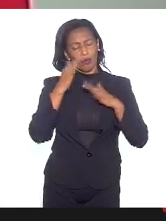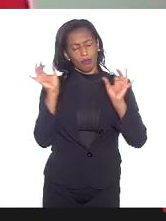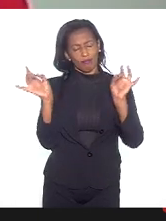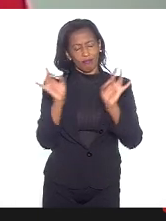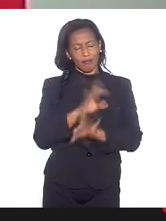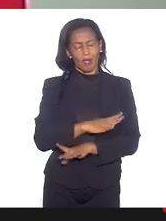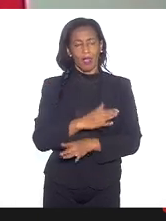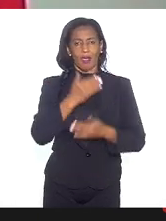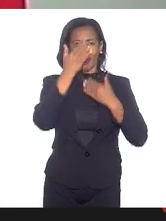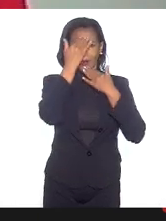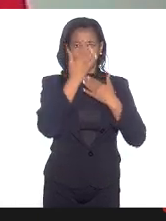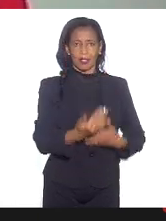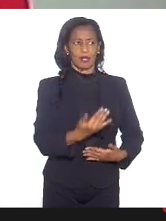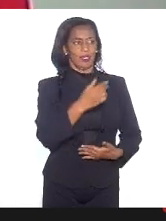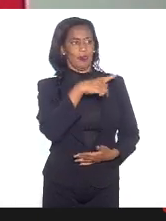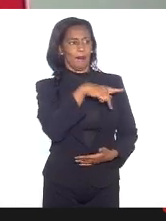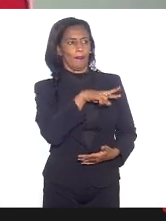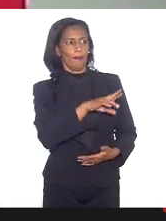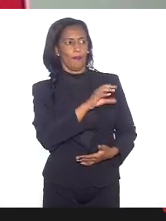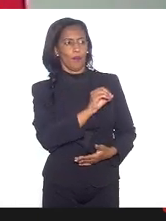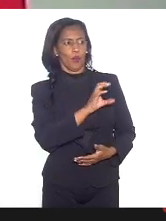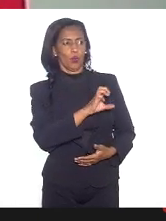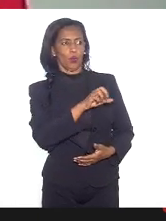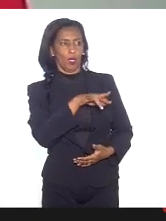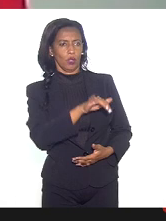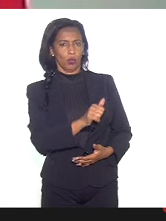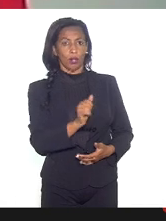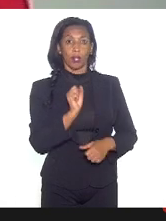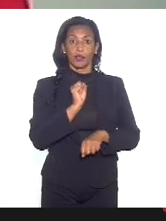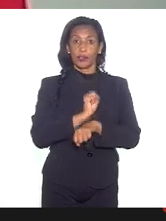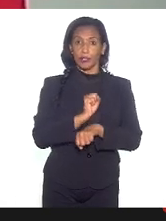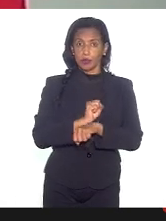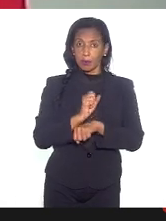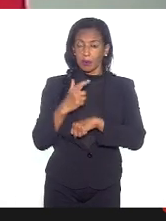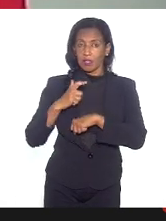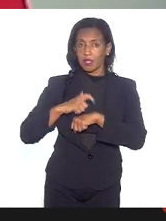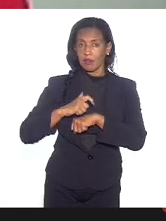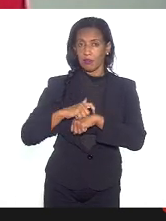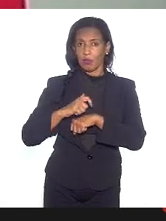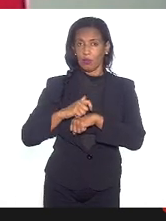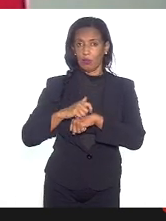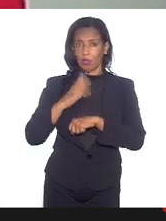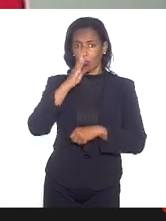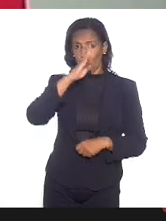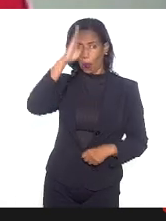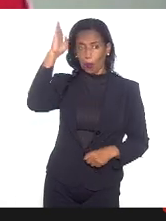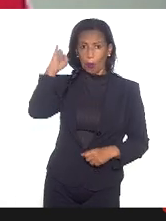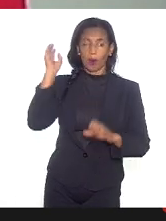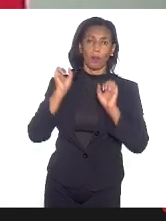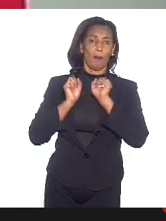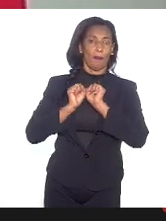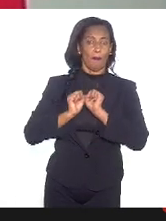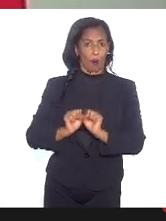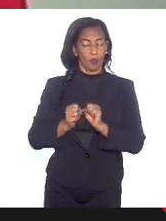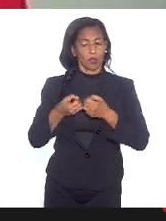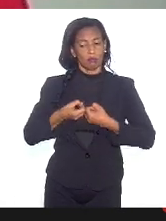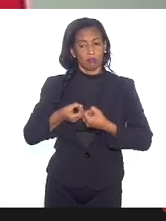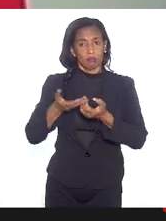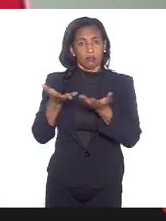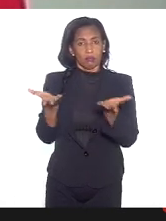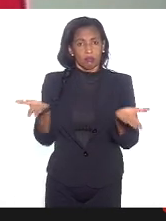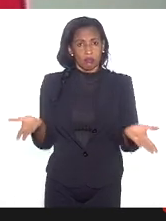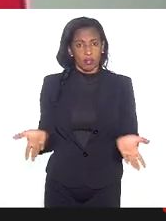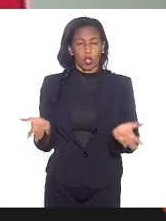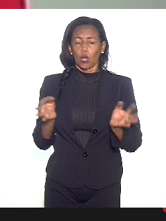esse entendimento e esperando verdadeiramente que, nesse momento, o Corpo de Bombeiro possa nos oferecer todos